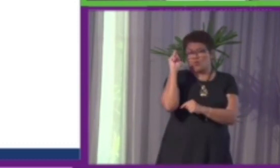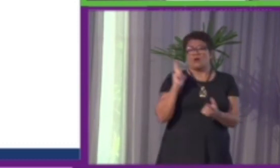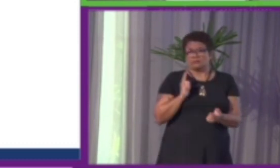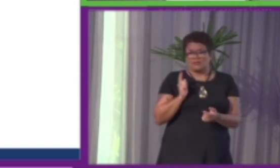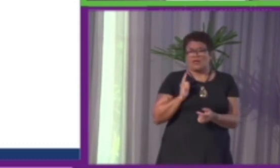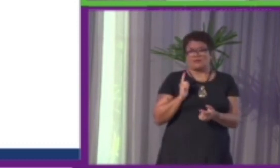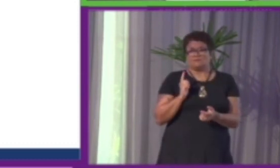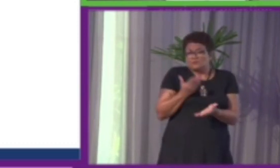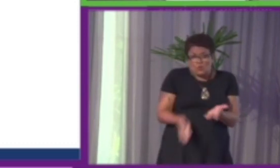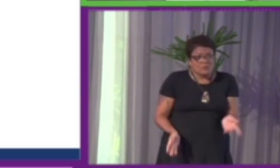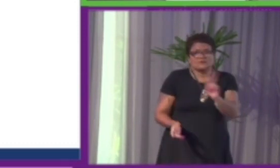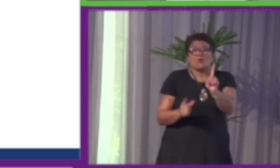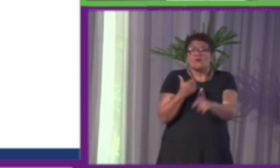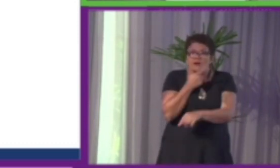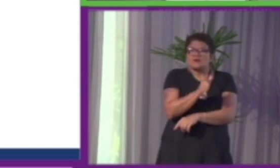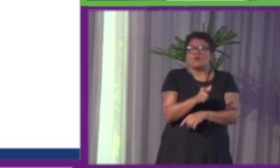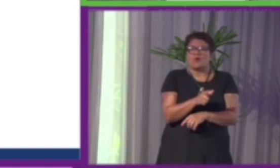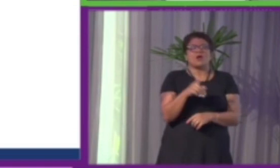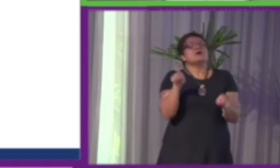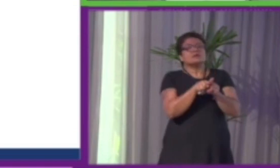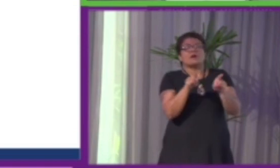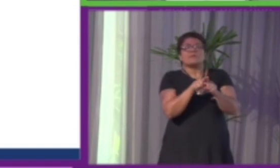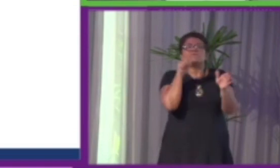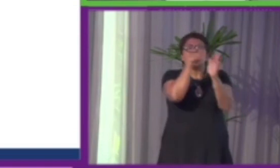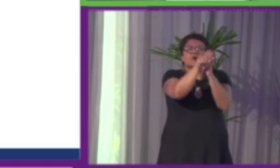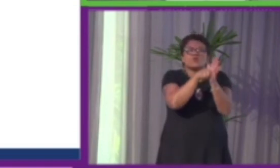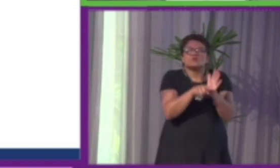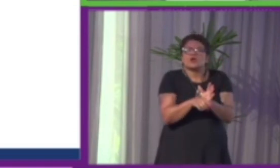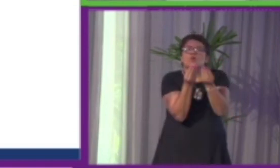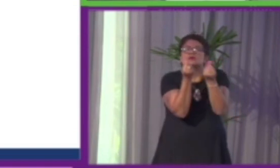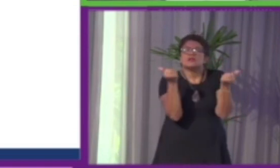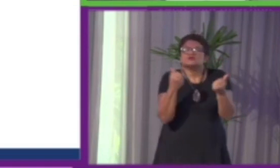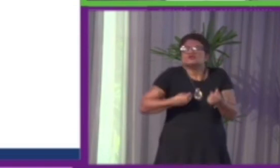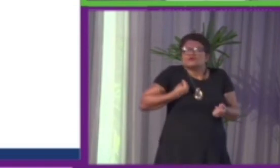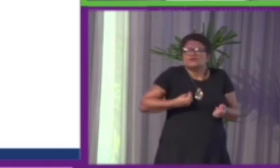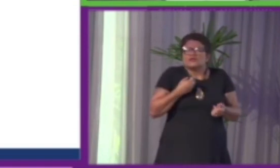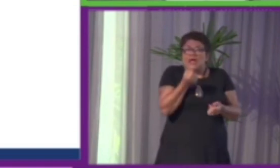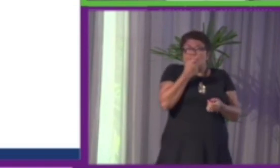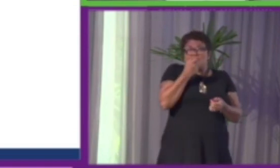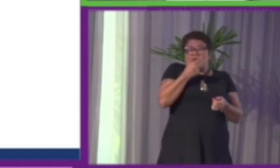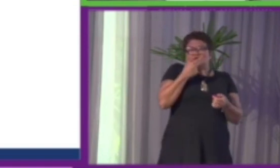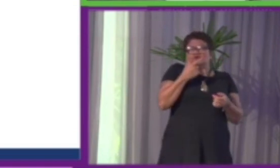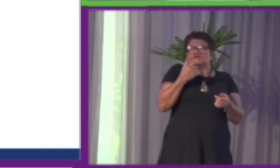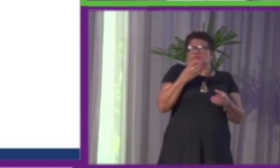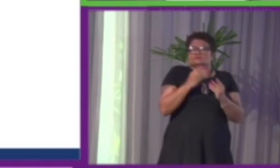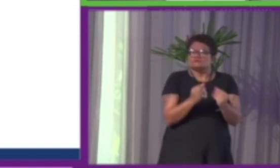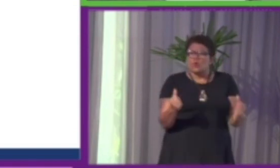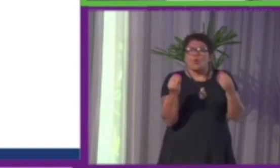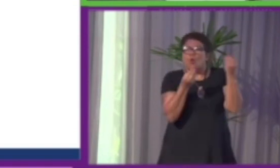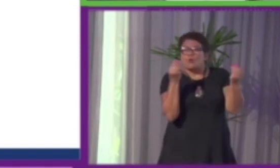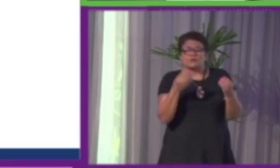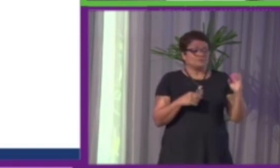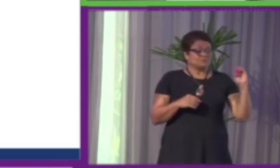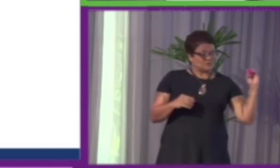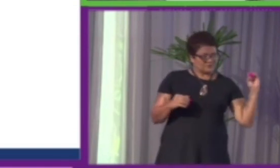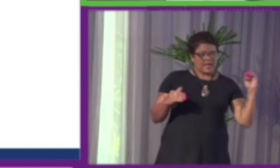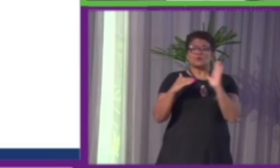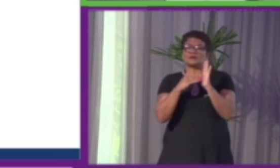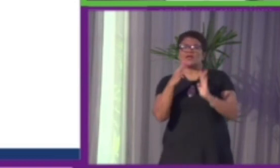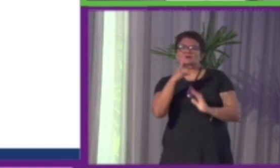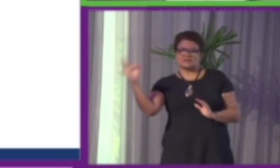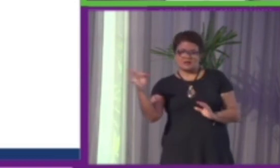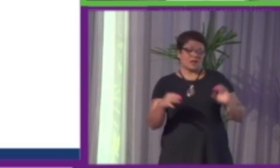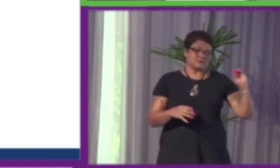o questionário de qualidade de vida, para vocês terem noção, esse questionário ele varia de 0 a 100, sendo 0 pior, e 100 melhor qualidade de